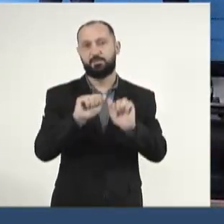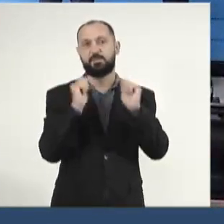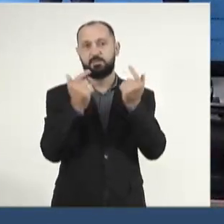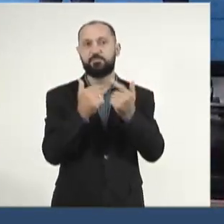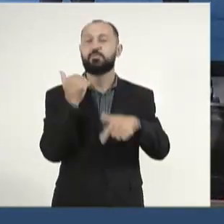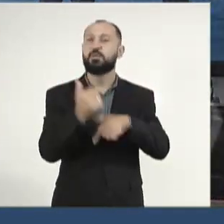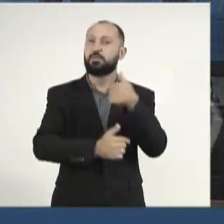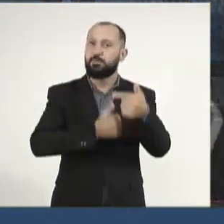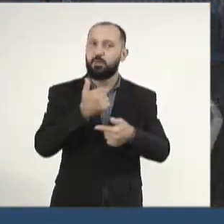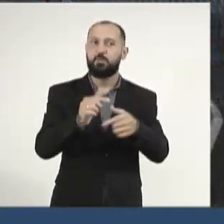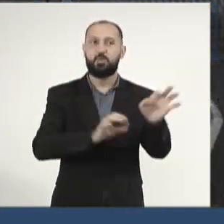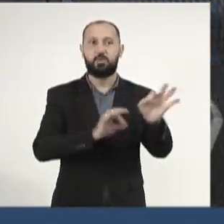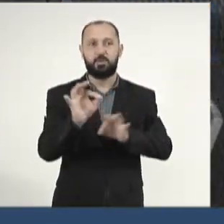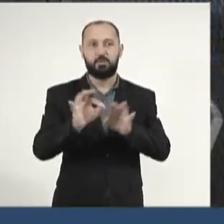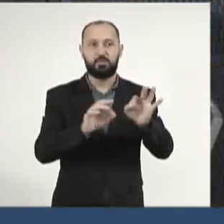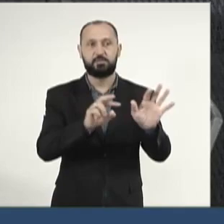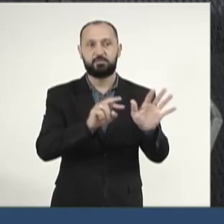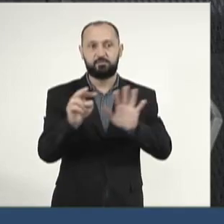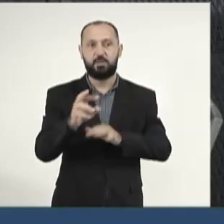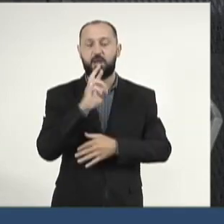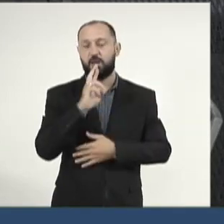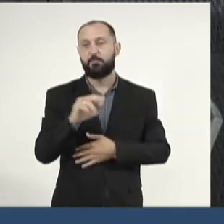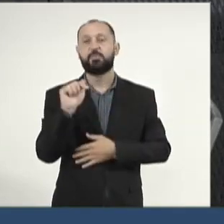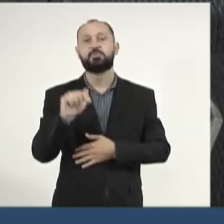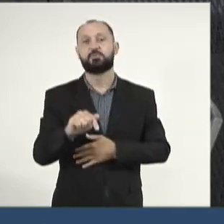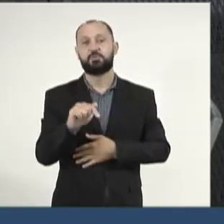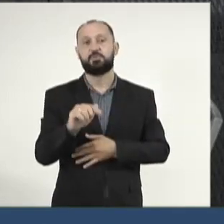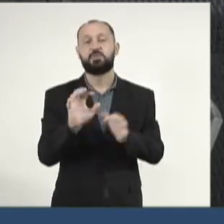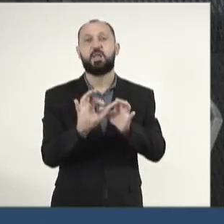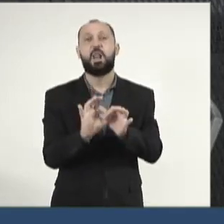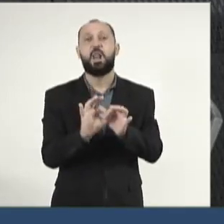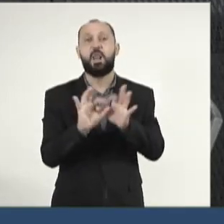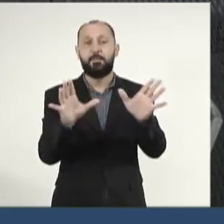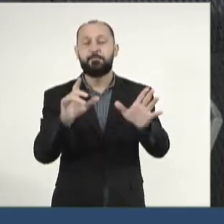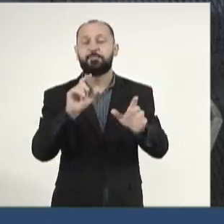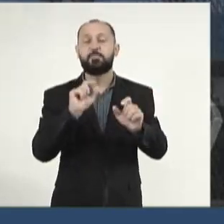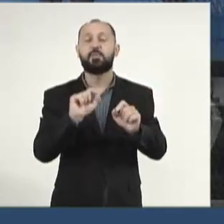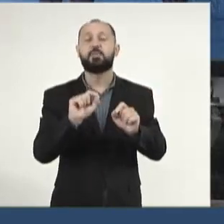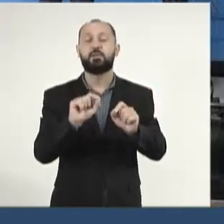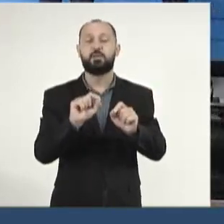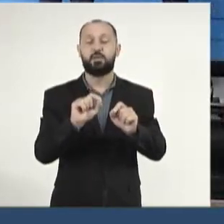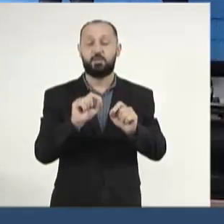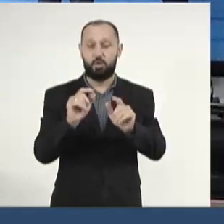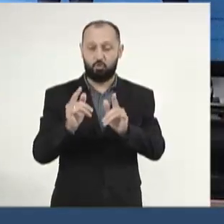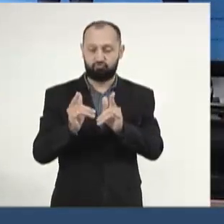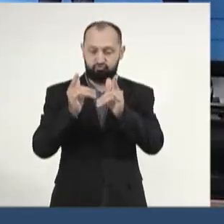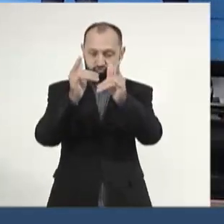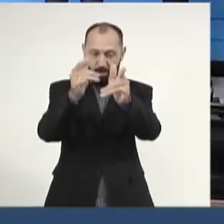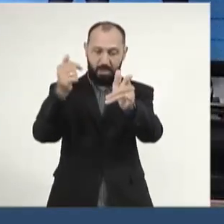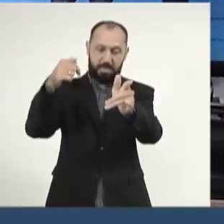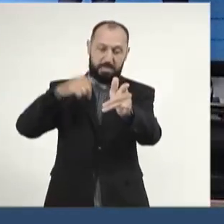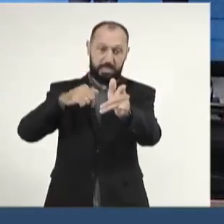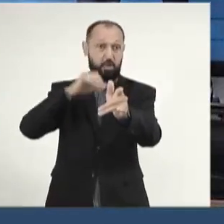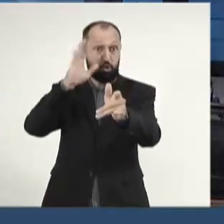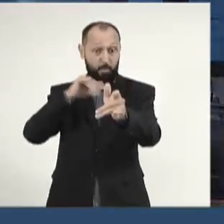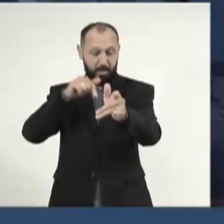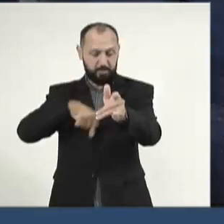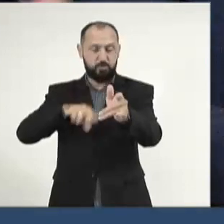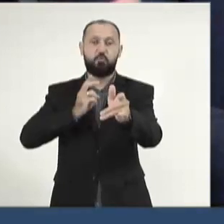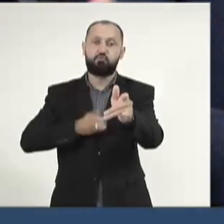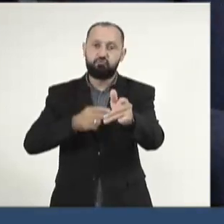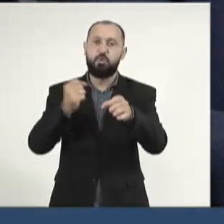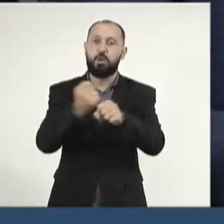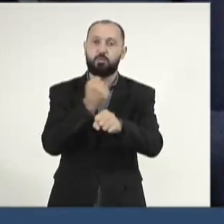O trabalho que foi feito semana, está aqui o resultado, está liberado para que o lado brasileiro da ponte possa continuar a